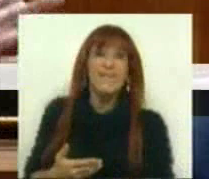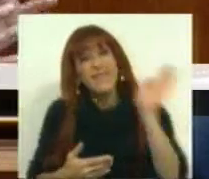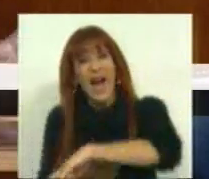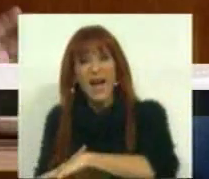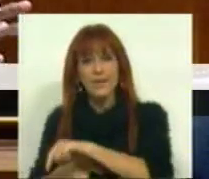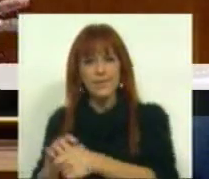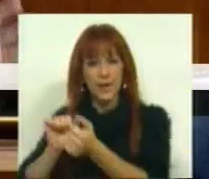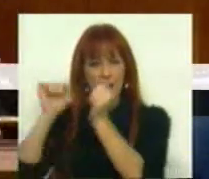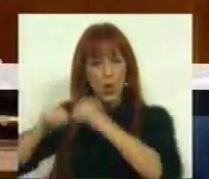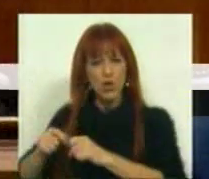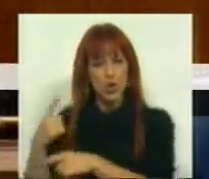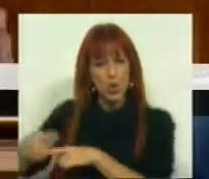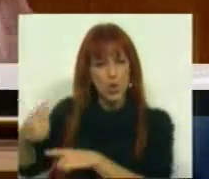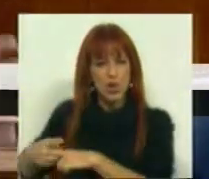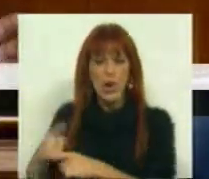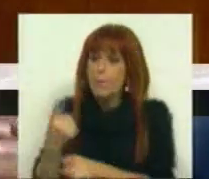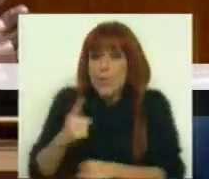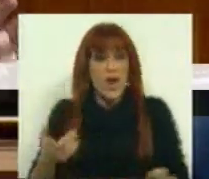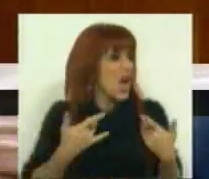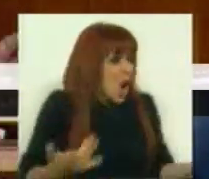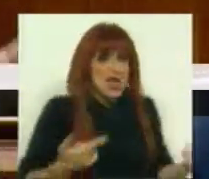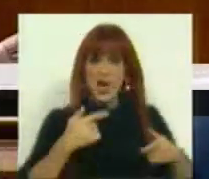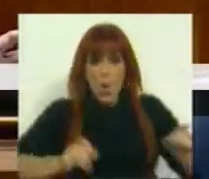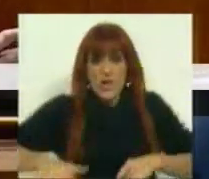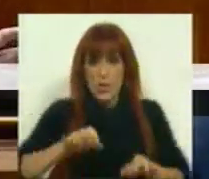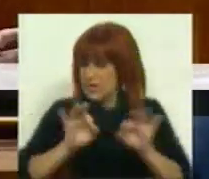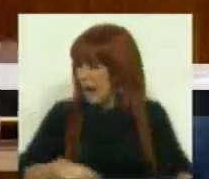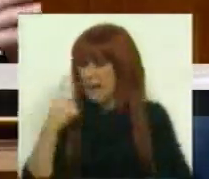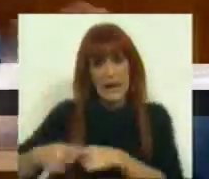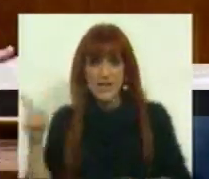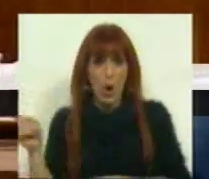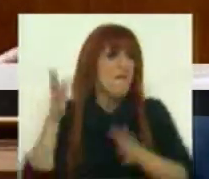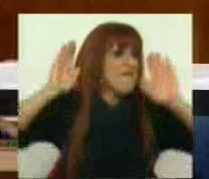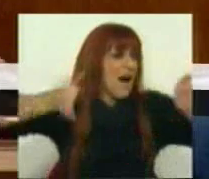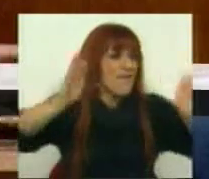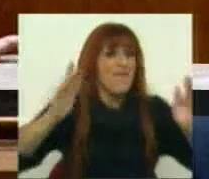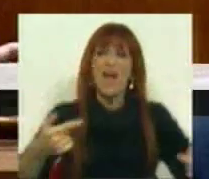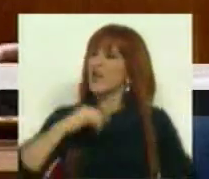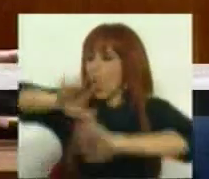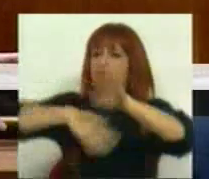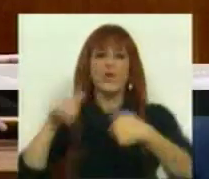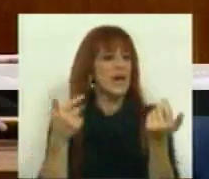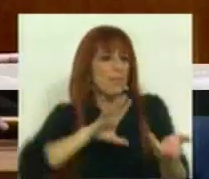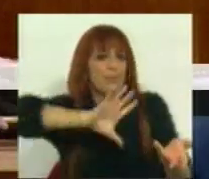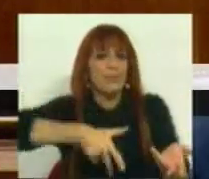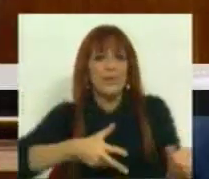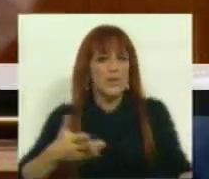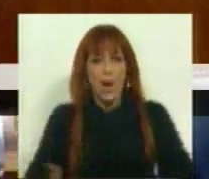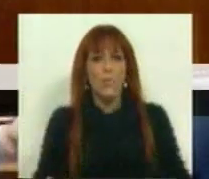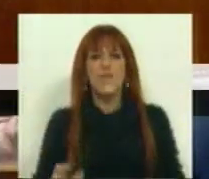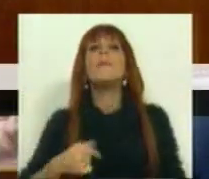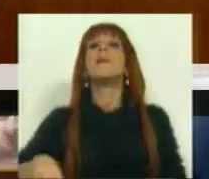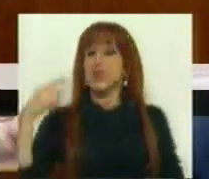oferecidas neste acordo com os gregos, pela simples razão de que não estamos na situação da Grécia, Sr. Deputado. Não vale a pena estar a querer confundir o país.